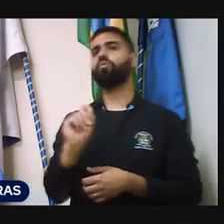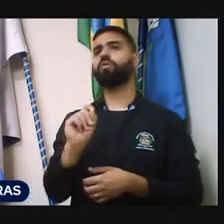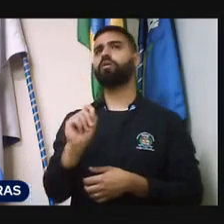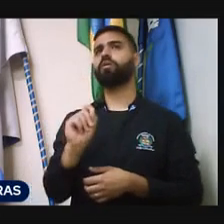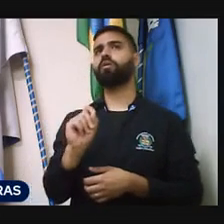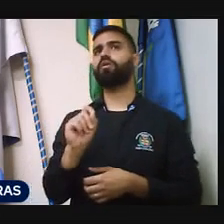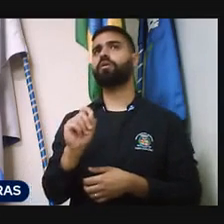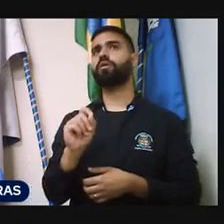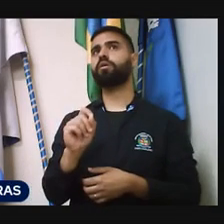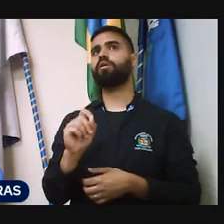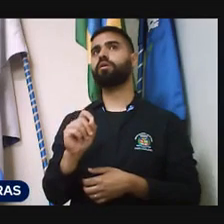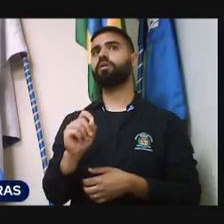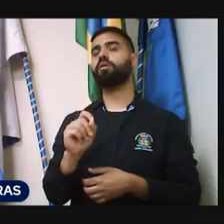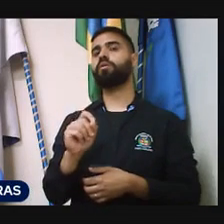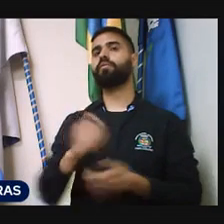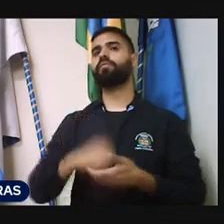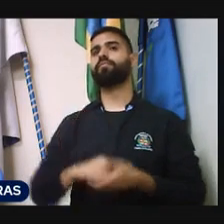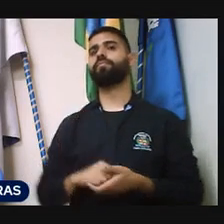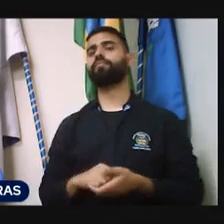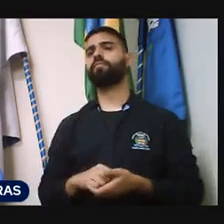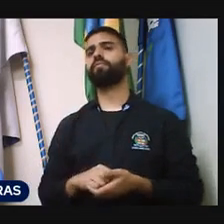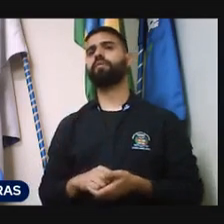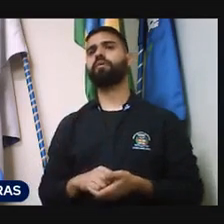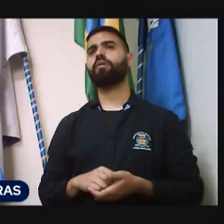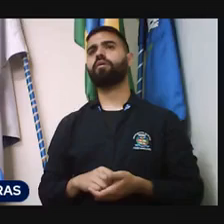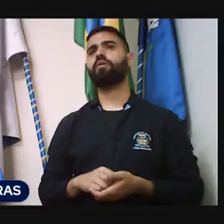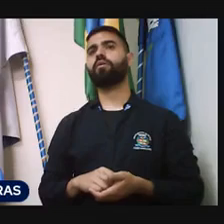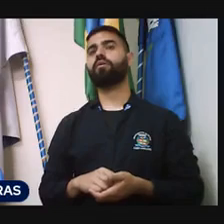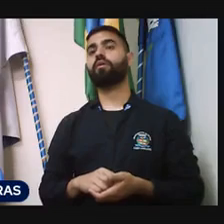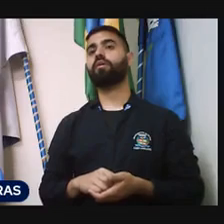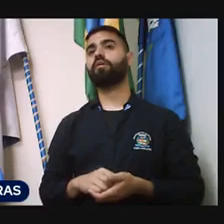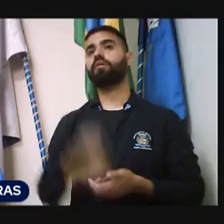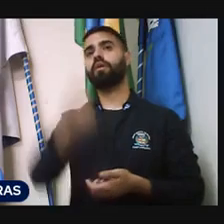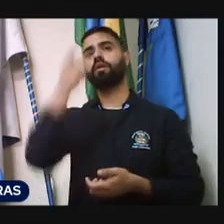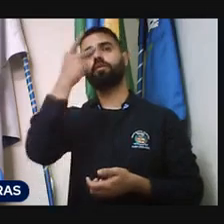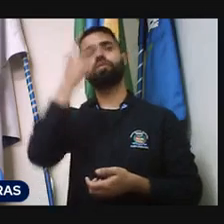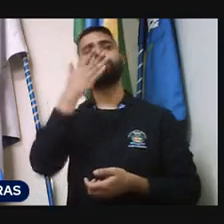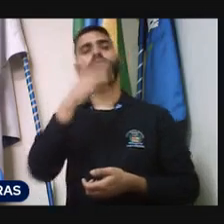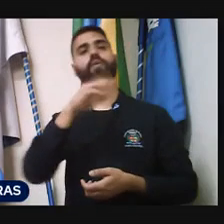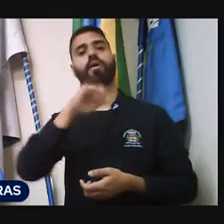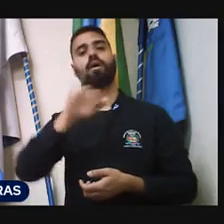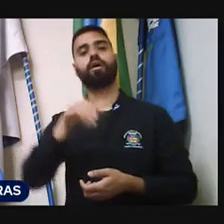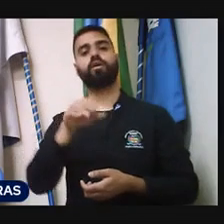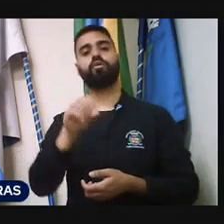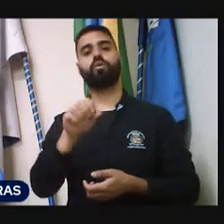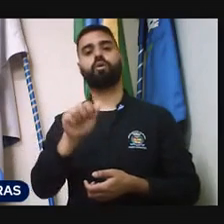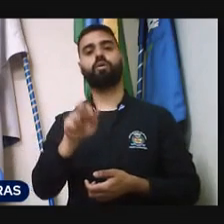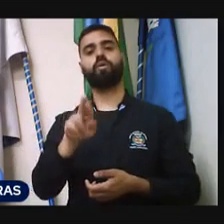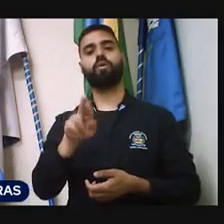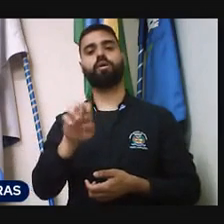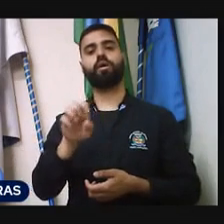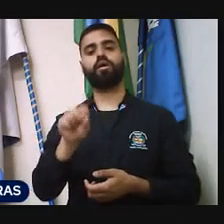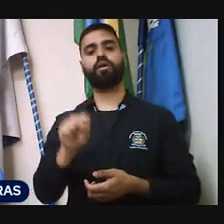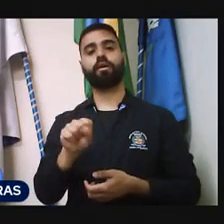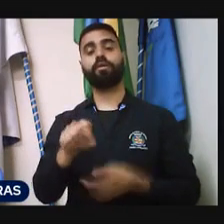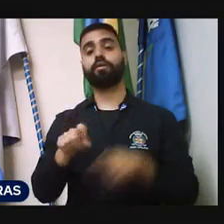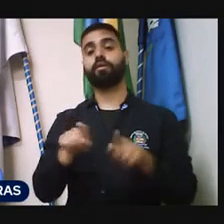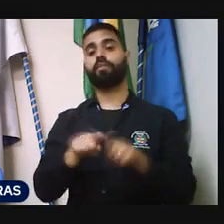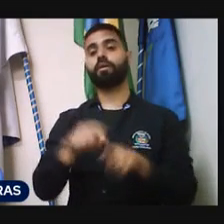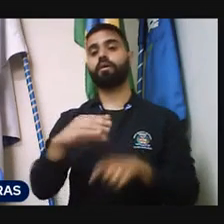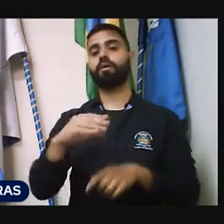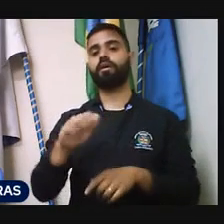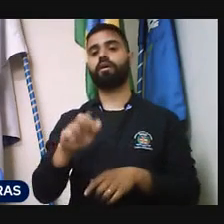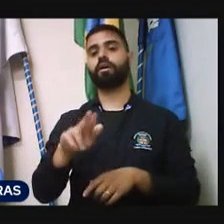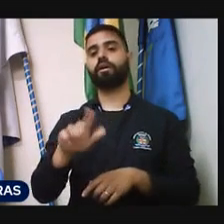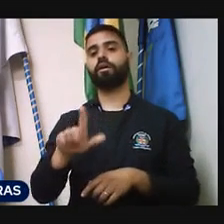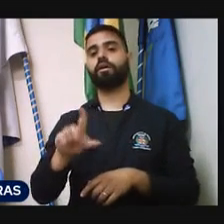ao recurso de reconsideração onde os recorrentes são Juarez de Souza Gomes e Carlos Henrique Bernardes